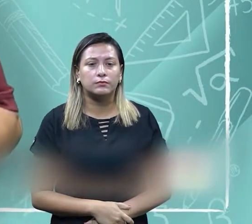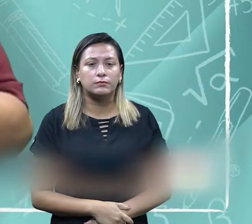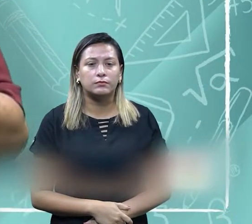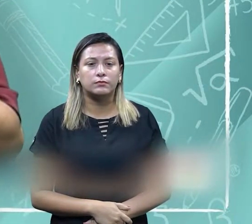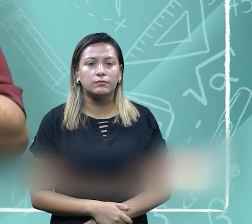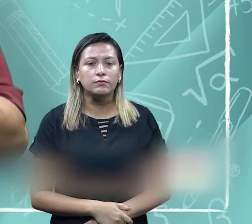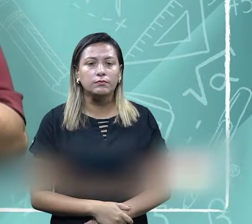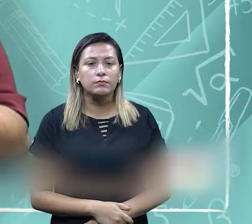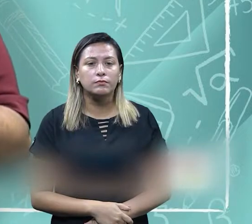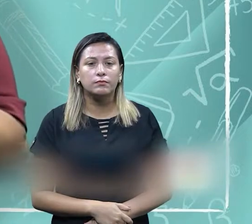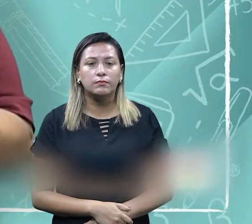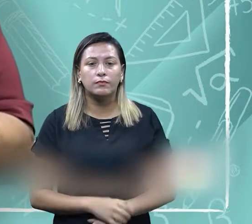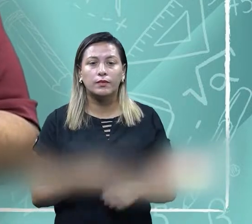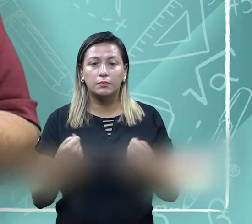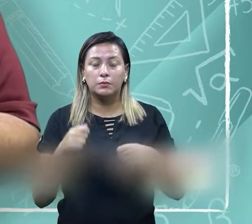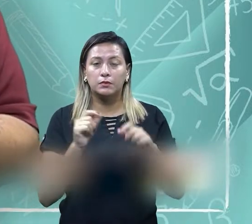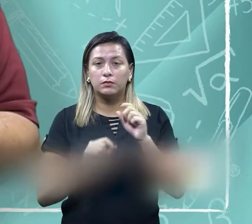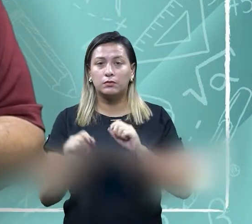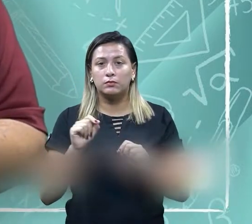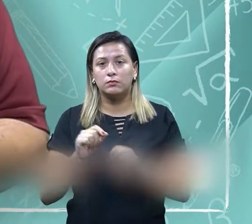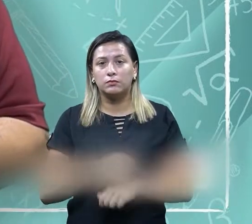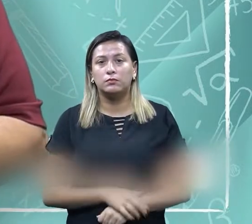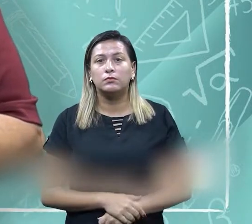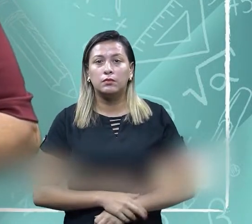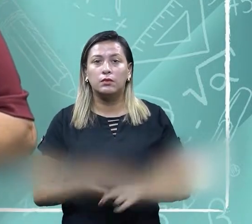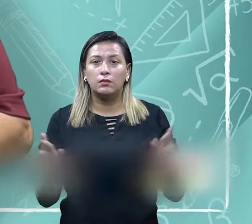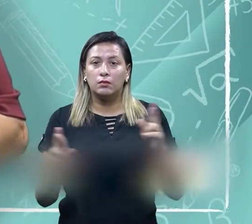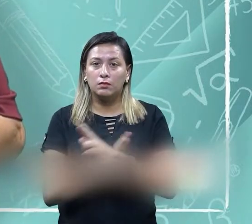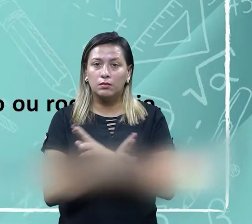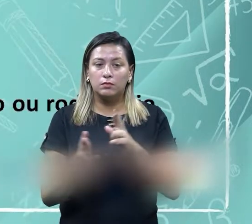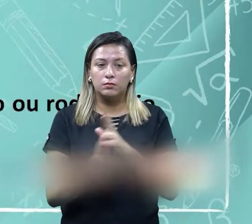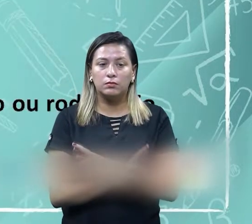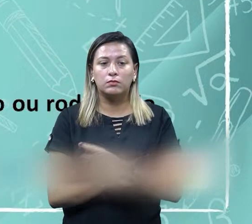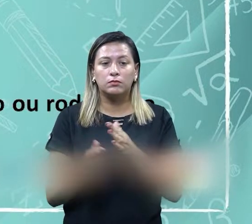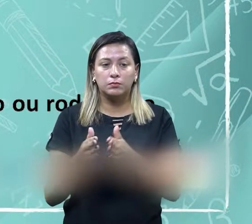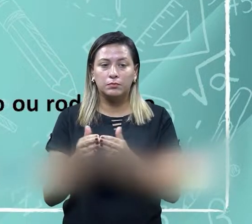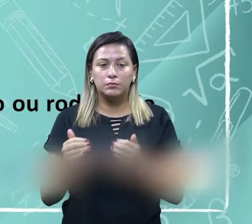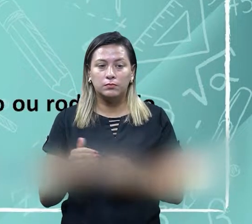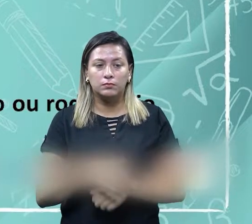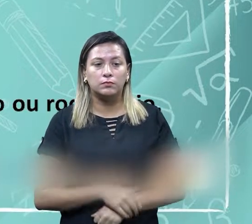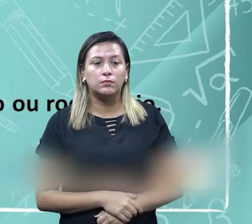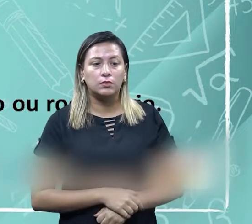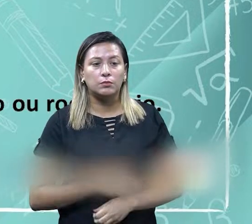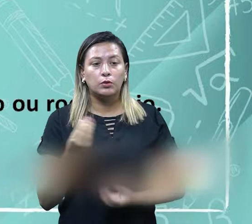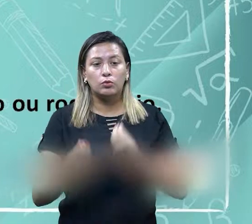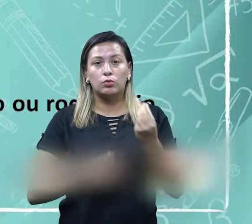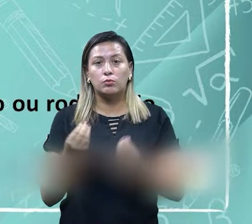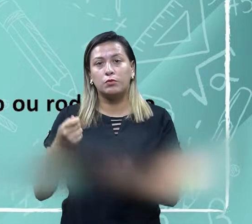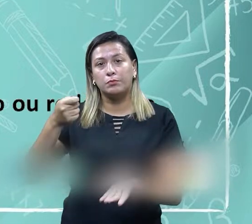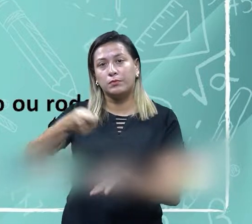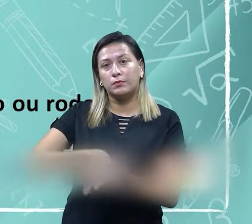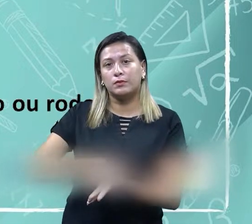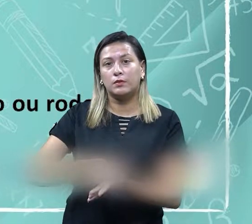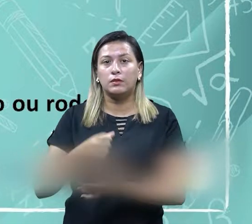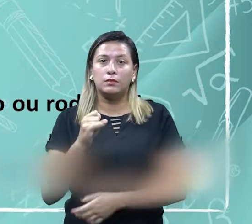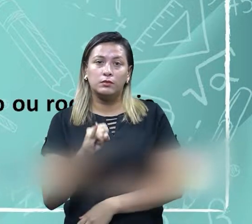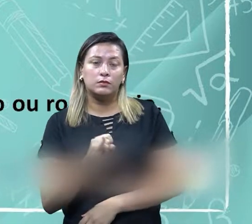do intercâmbio, tem que estar relacionado nessa negociação de pedidos. Qual é a forma de pagamento? Vai ser